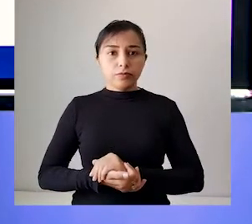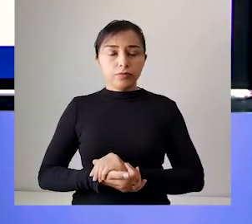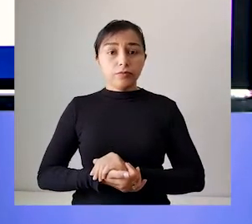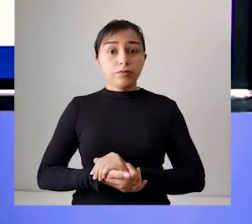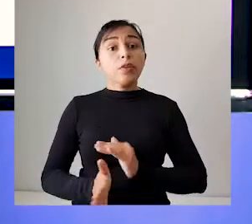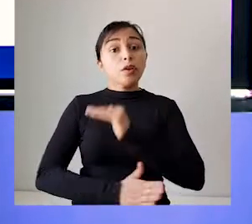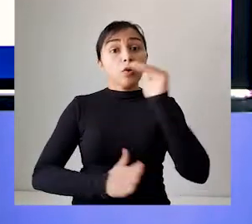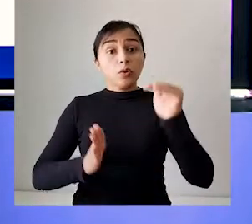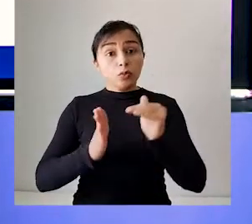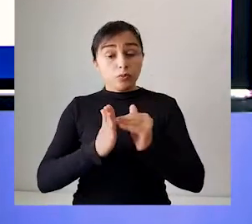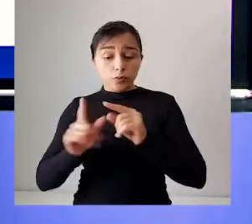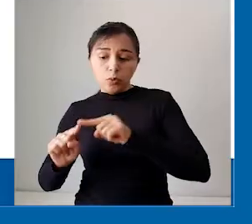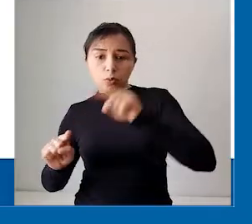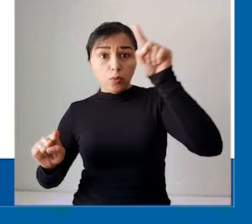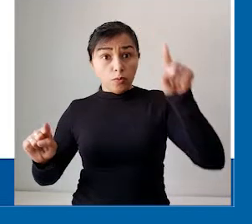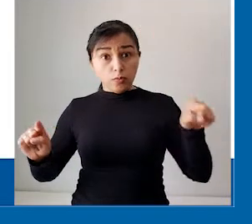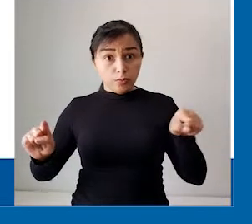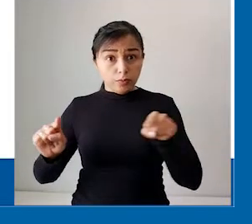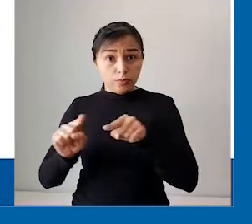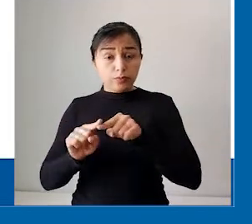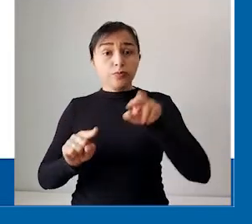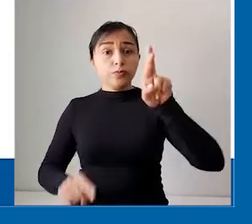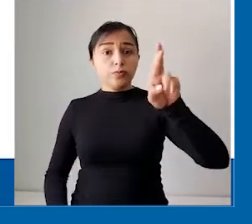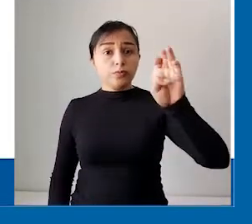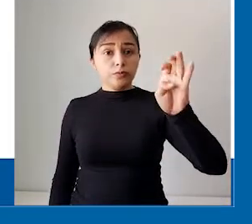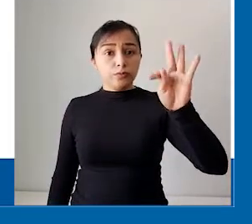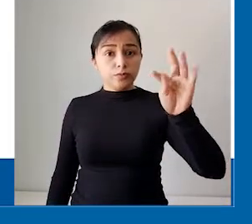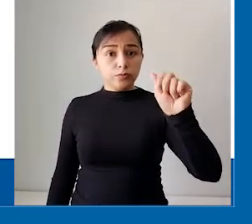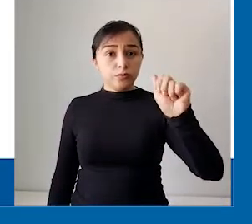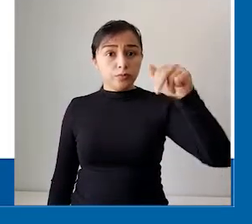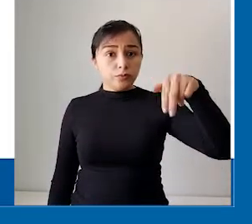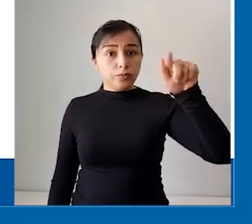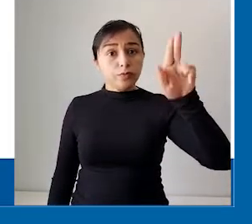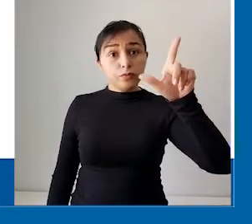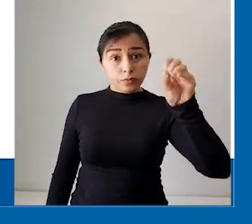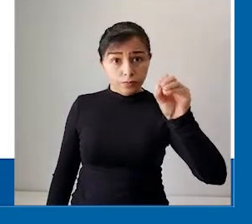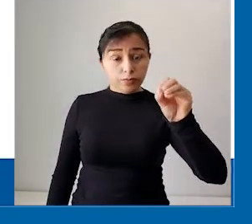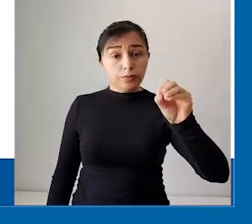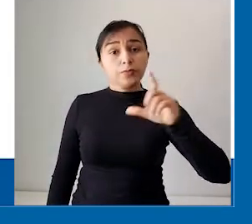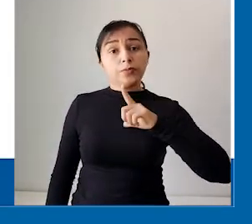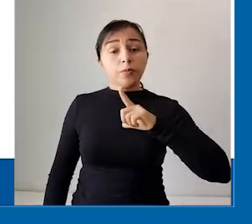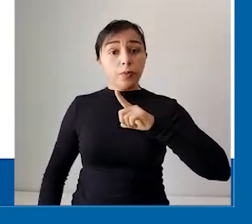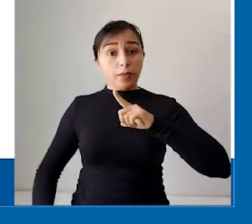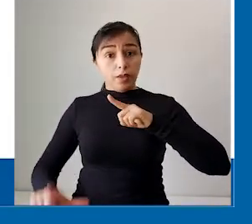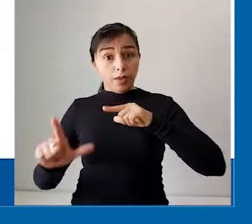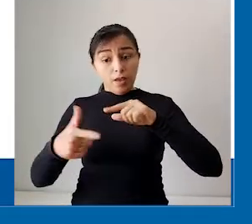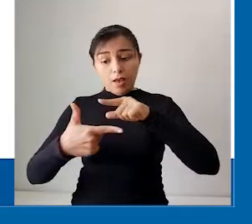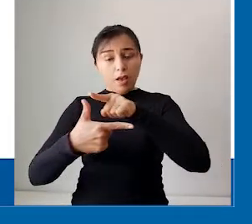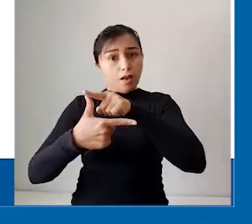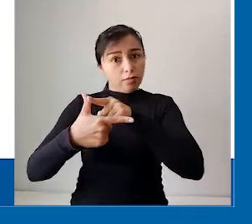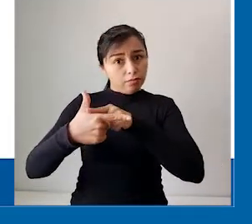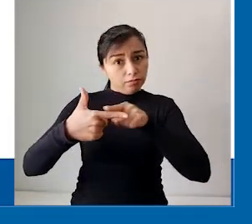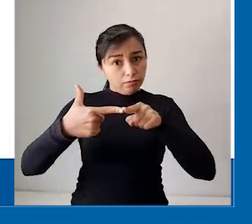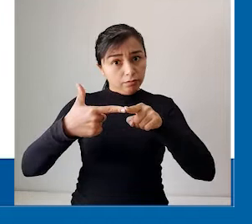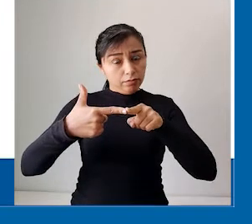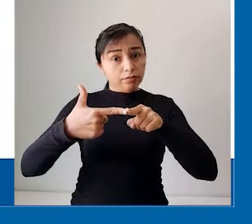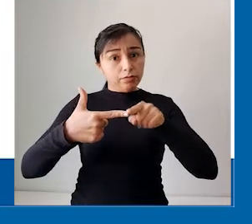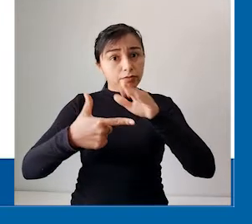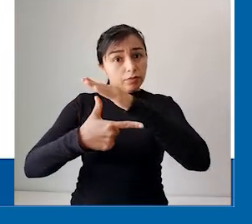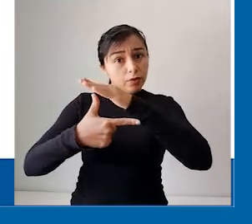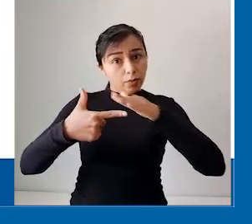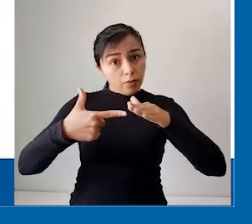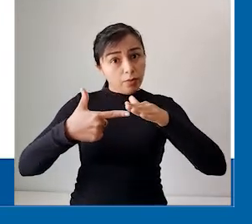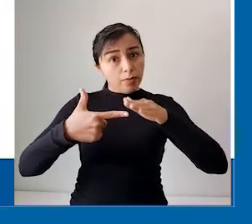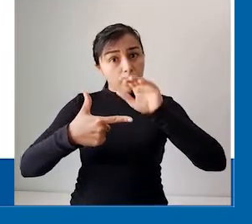Em todo triângulo retângulo, o quadrado da medida da hipotenusa A, então o quadrado dessa medida